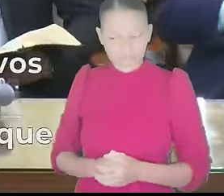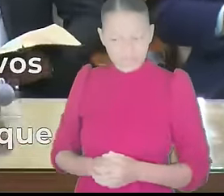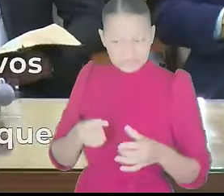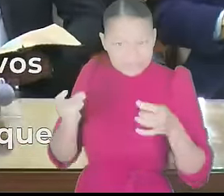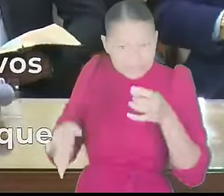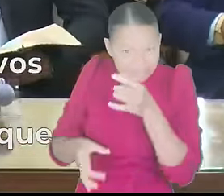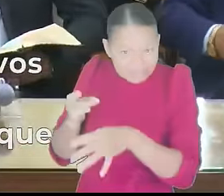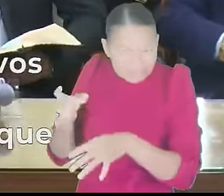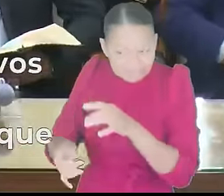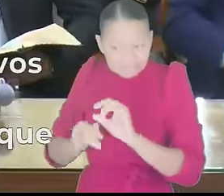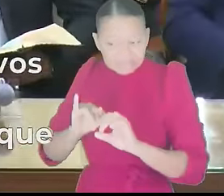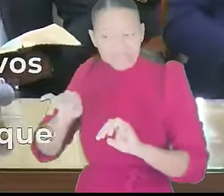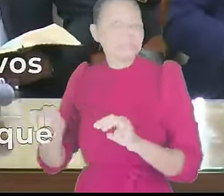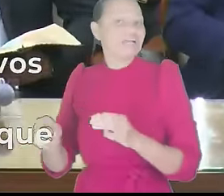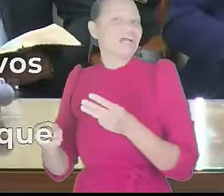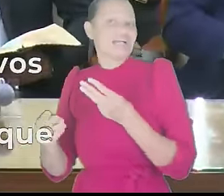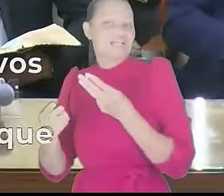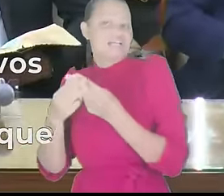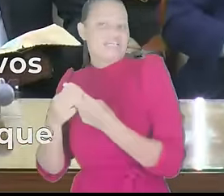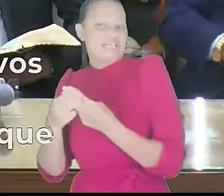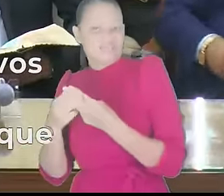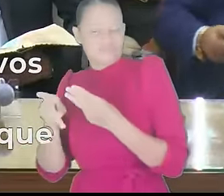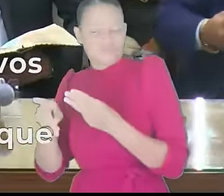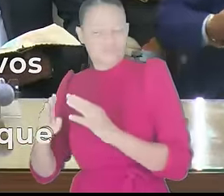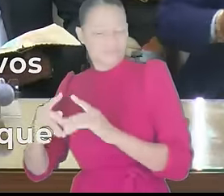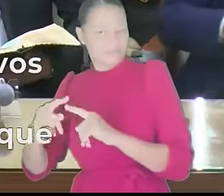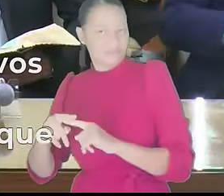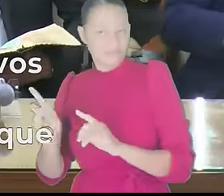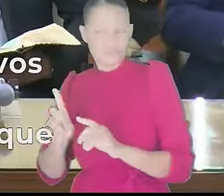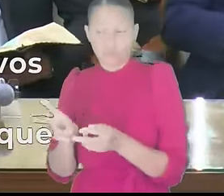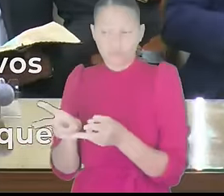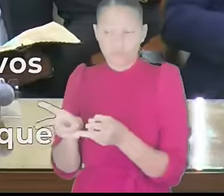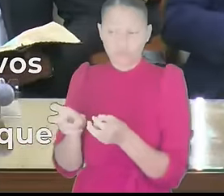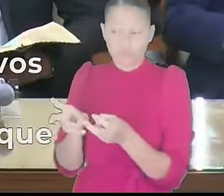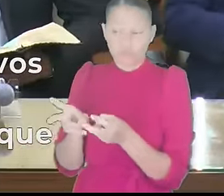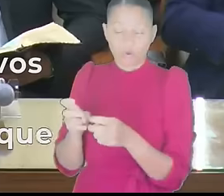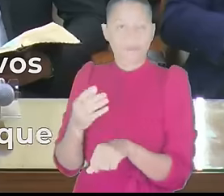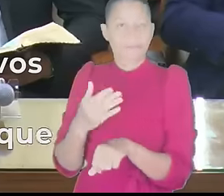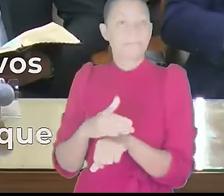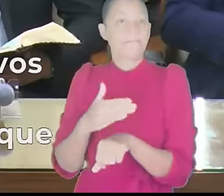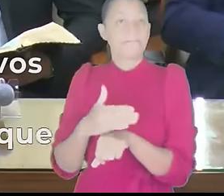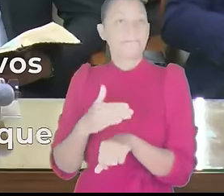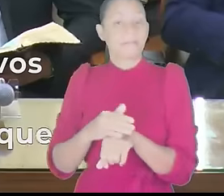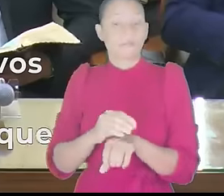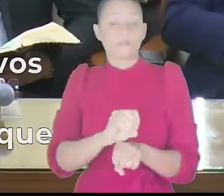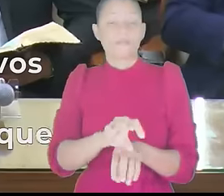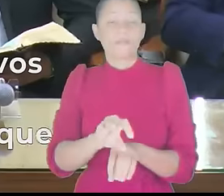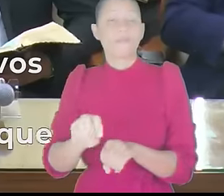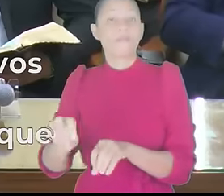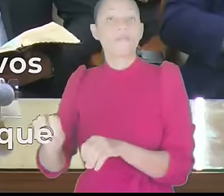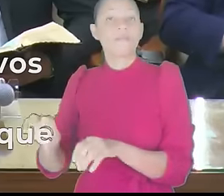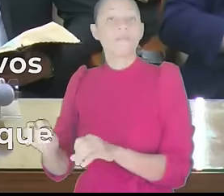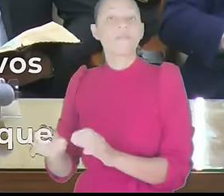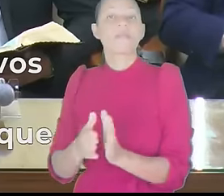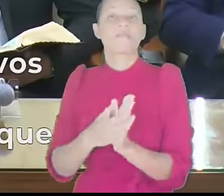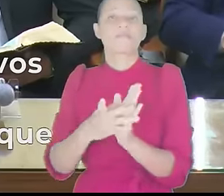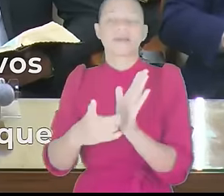não. Jesus disse, só observai e praticai o que eles ensinarem. Porque eles estão ensinando o quê?